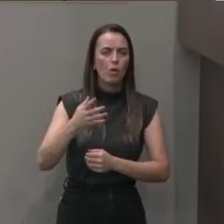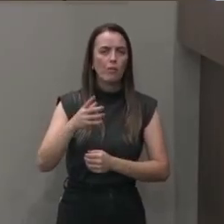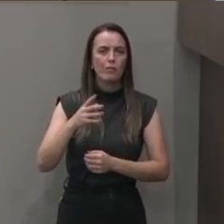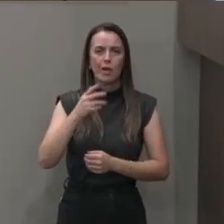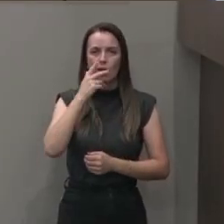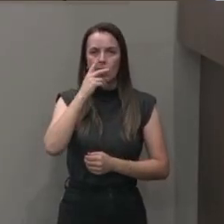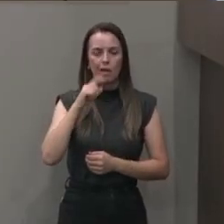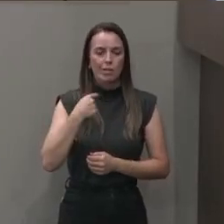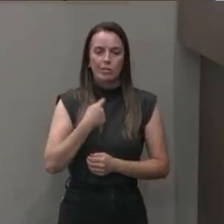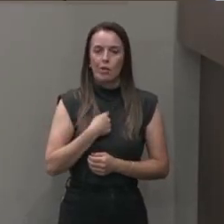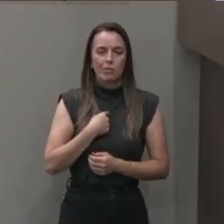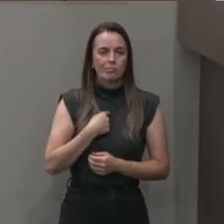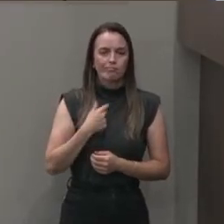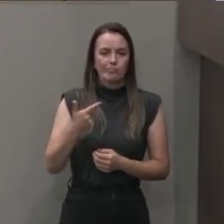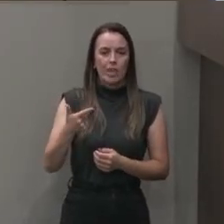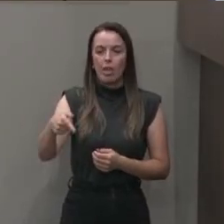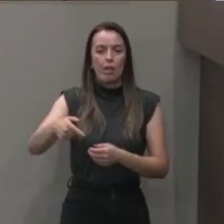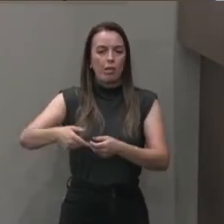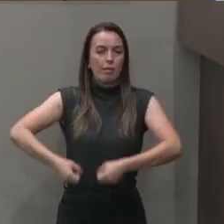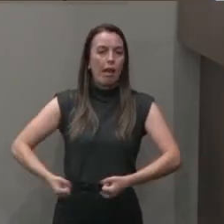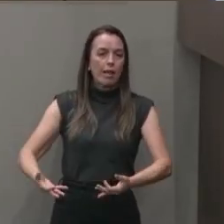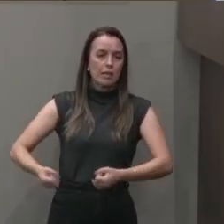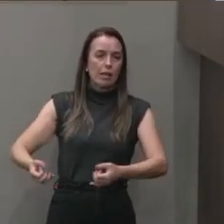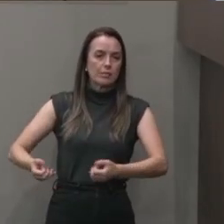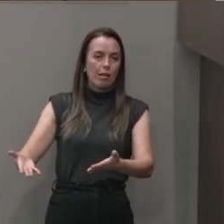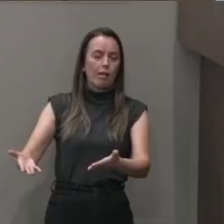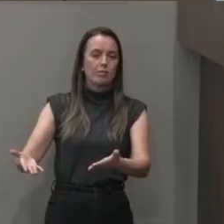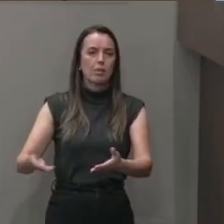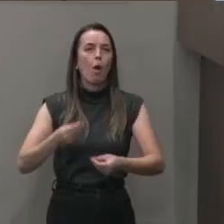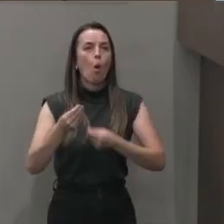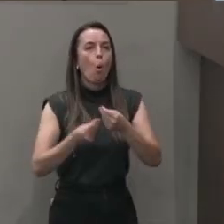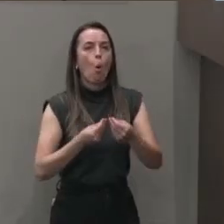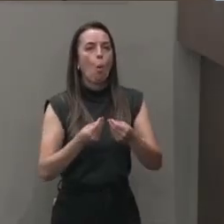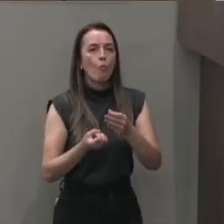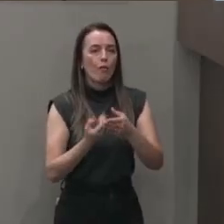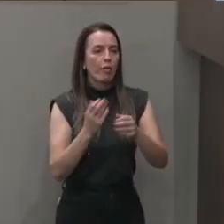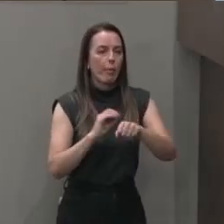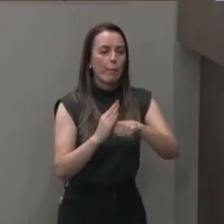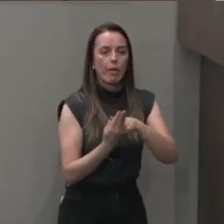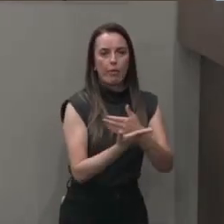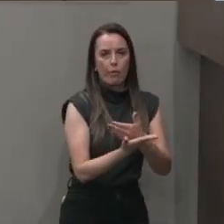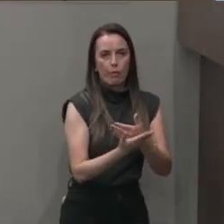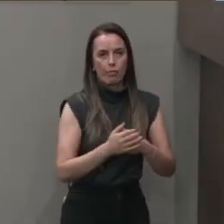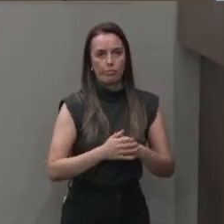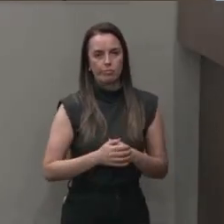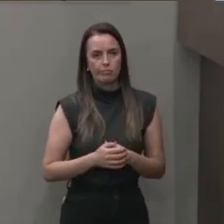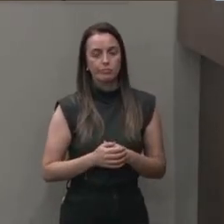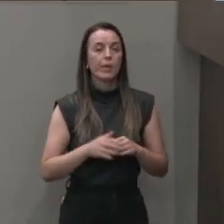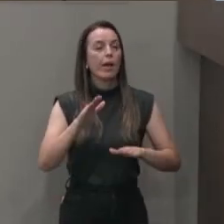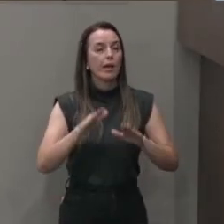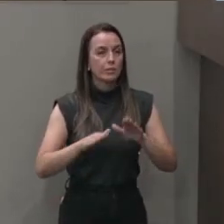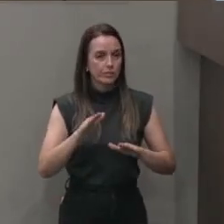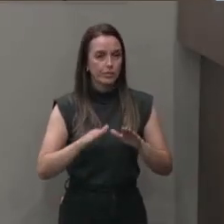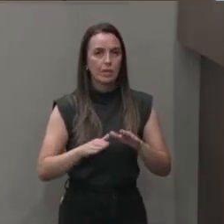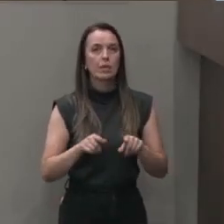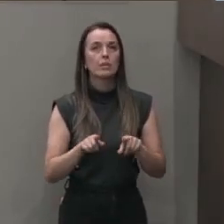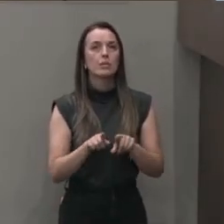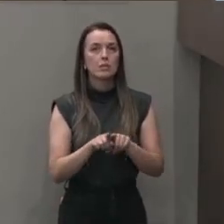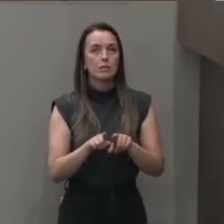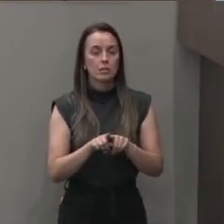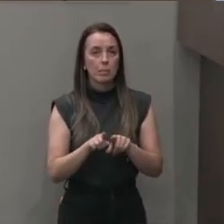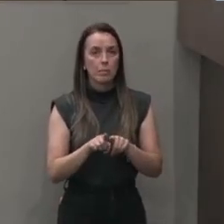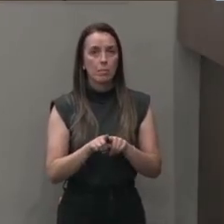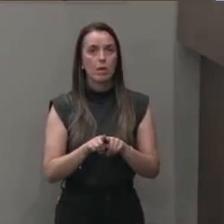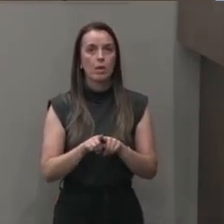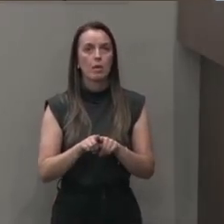esses índices e inviabilizamos o projeto. Como, por exemplo, por vezes, o loteador é obrigado a